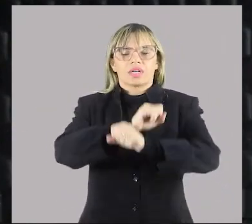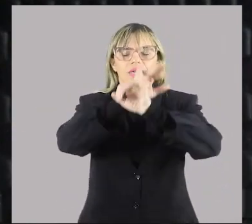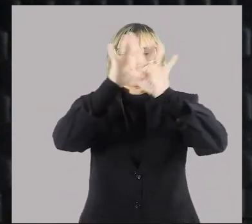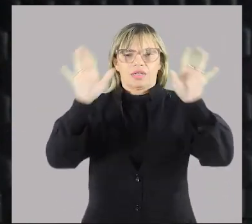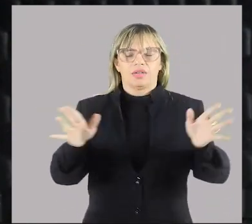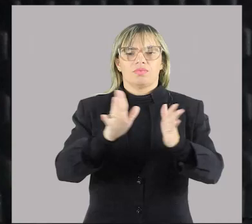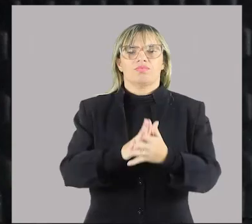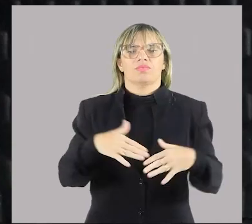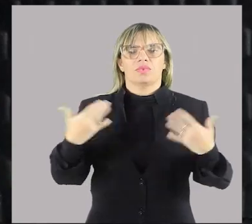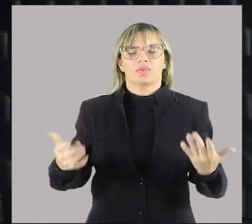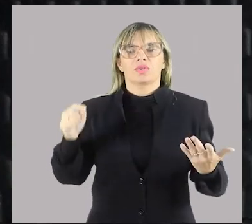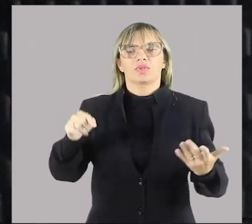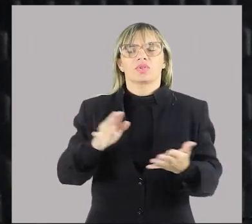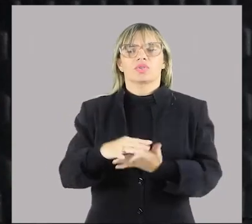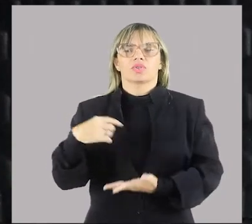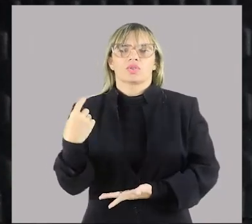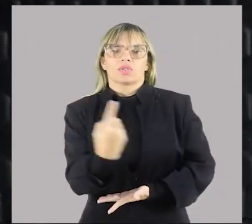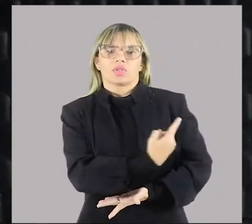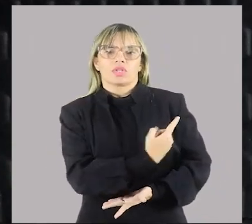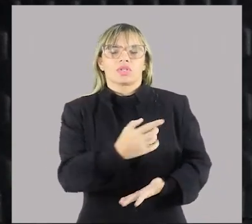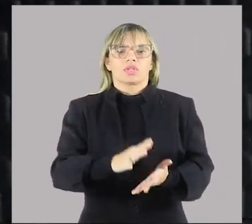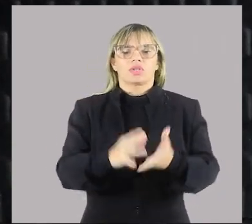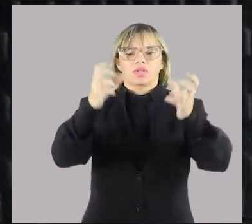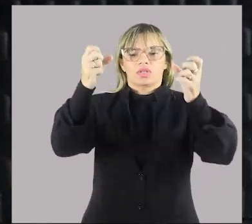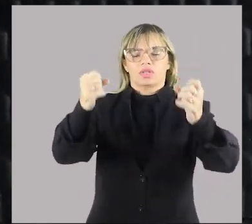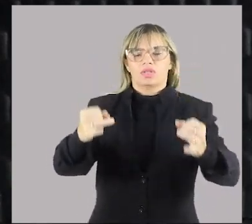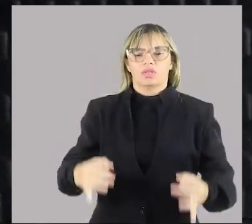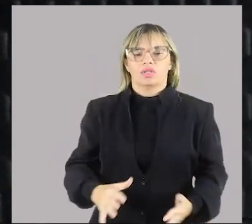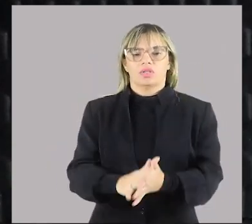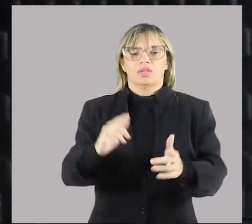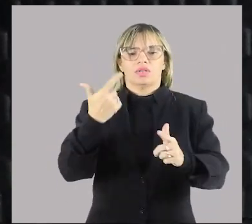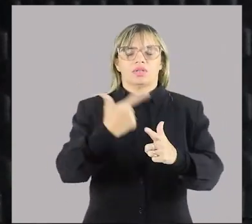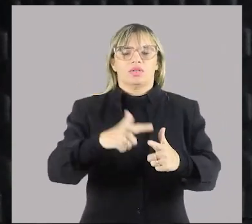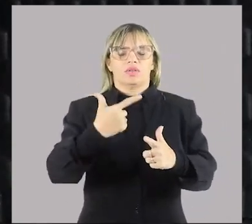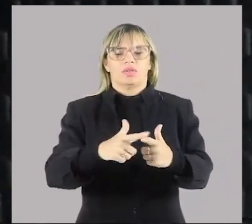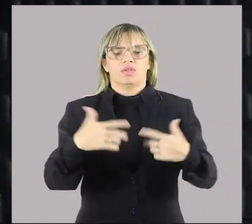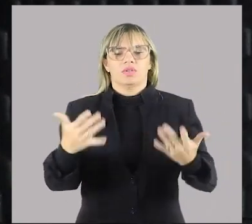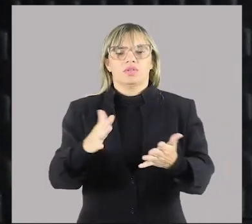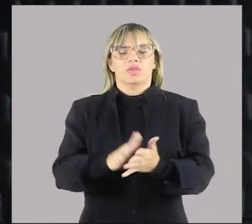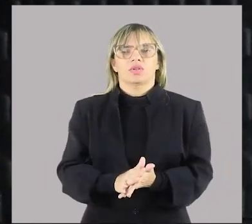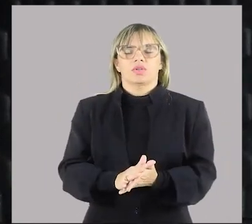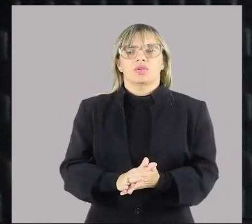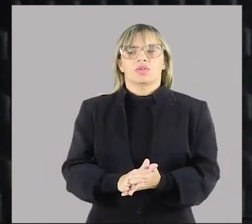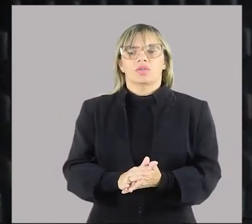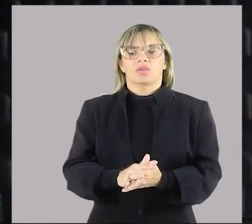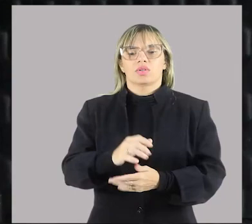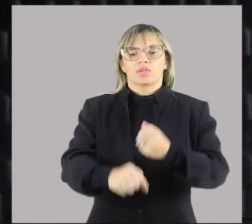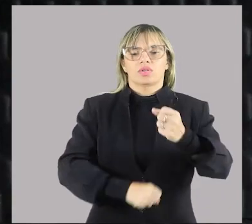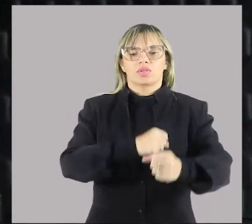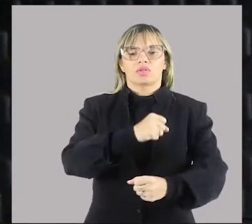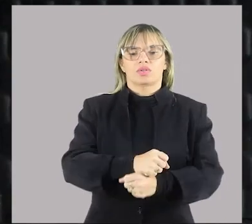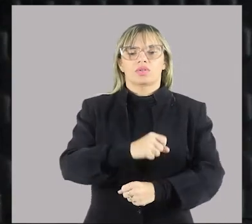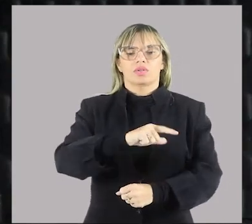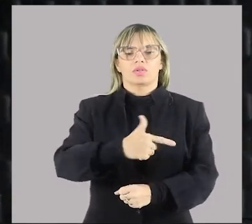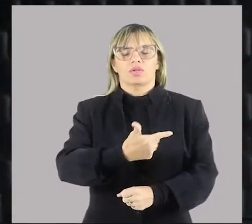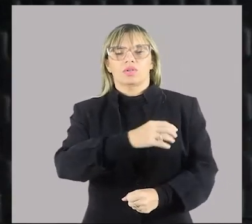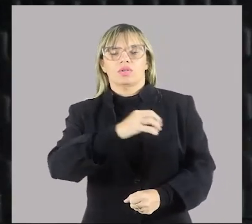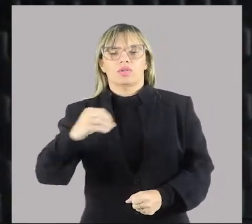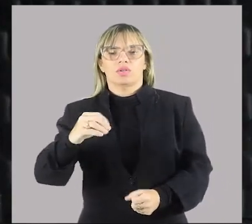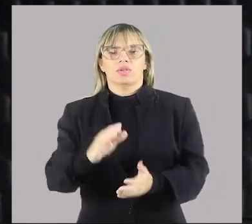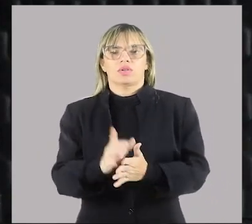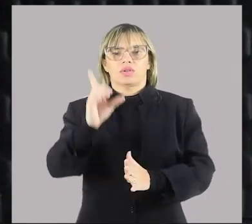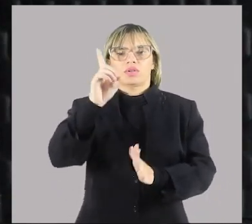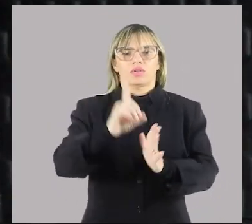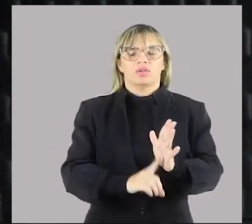evidente. Nós iremos discutir a famosa crise dos anos 20, a crise da